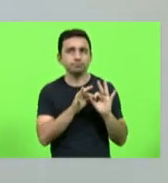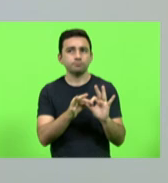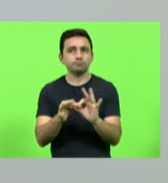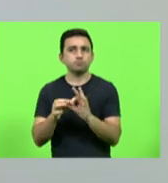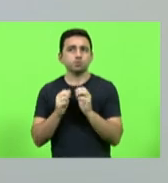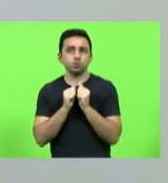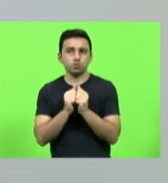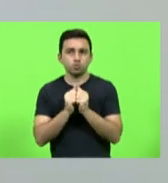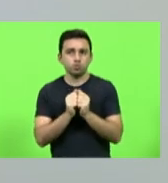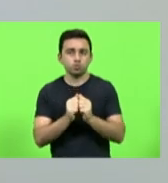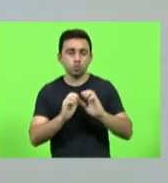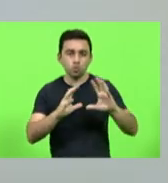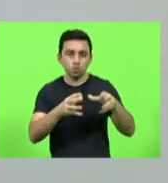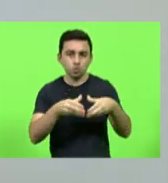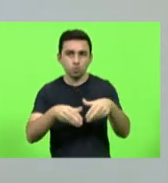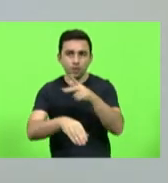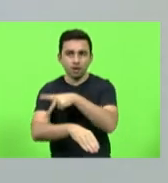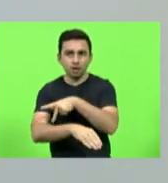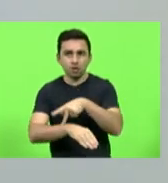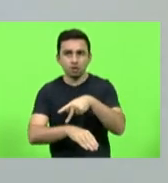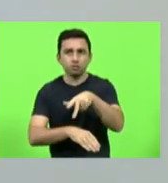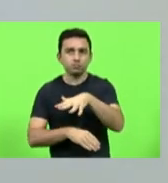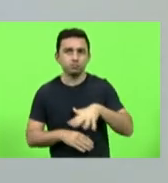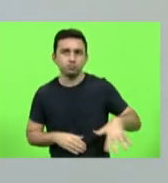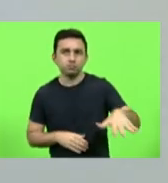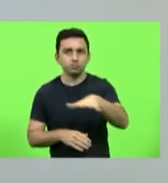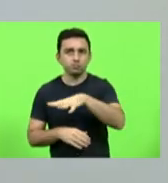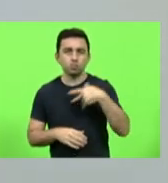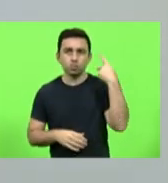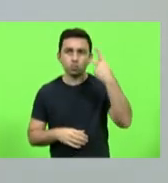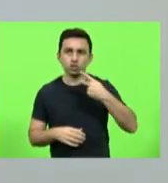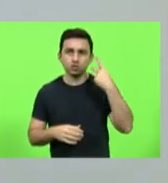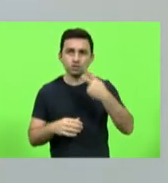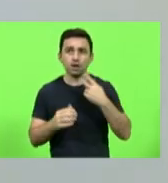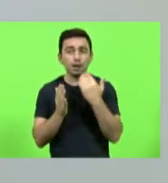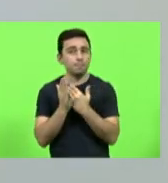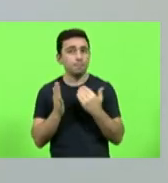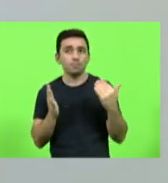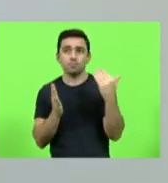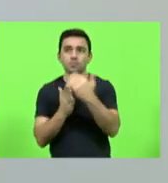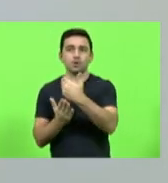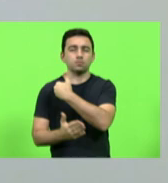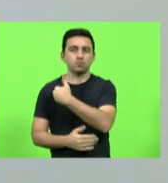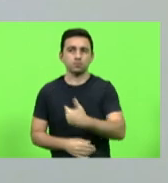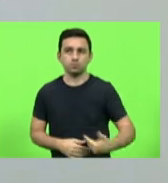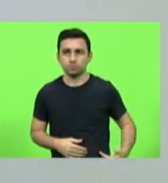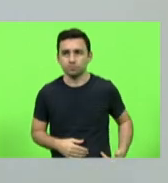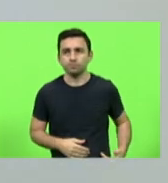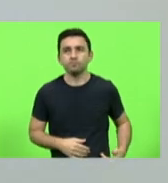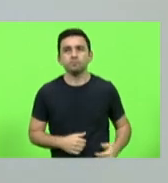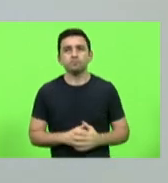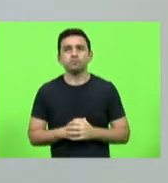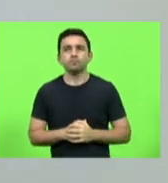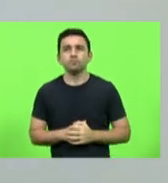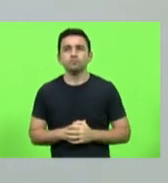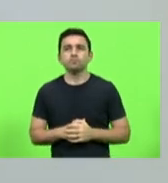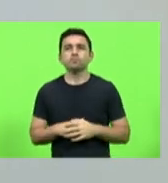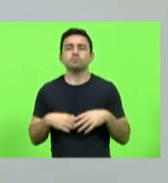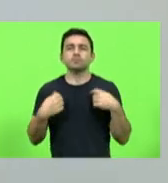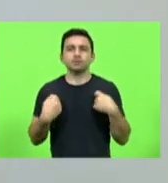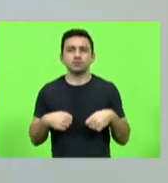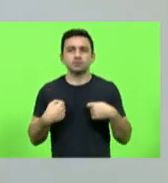equipes pedagógicas da maior política pública do nosso país, a qual deve, em suas